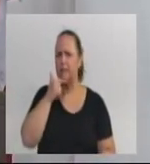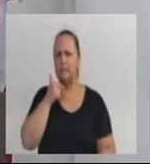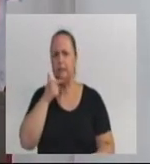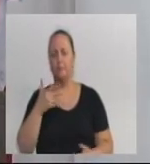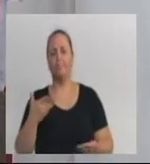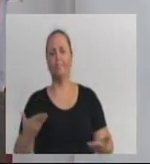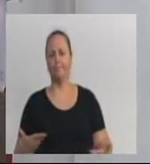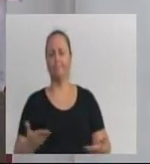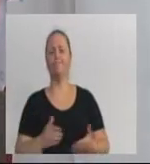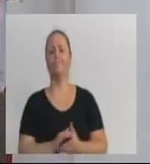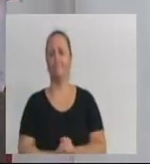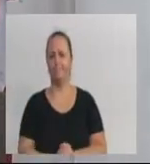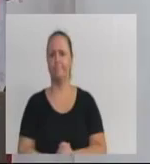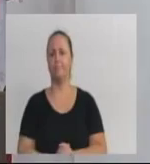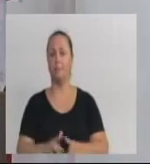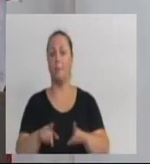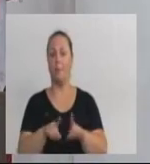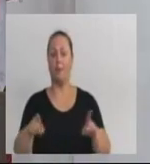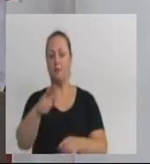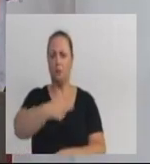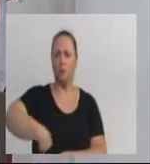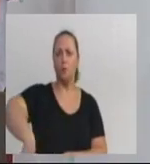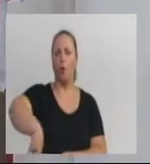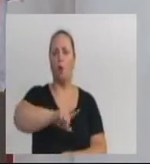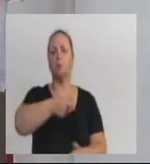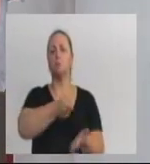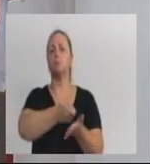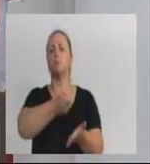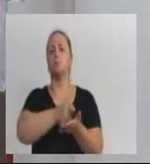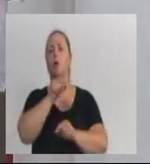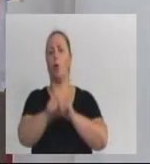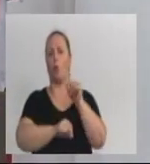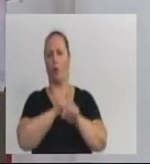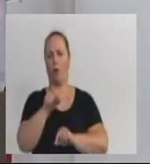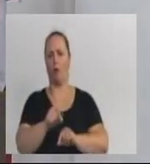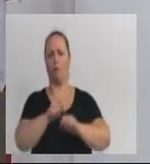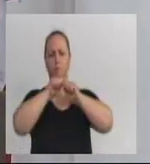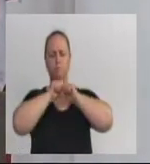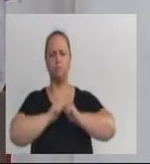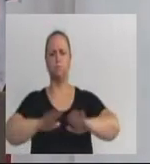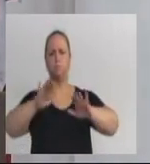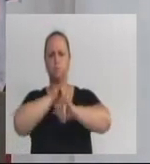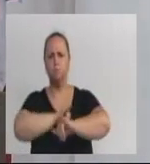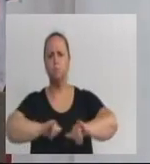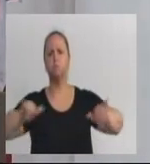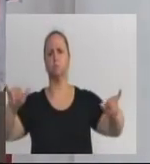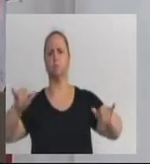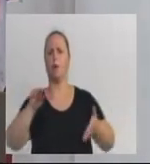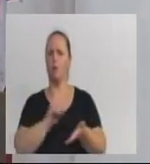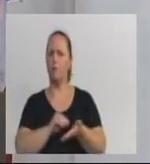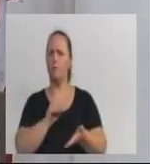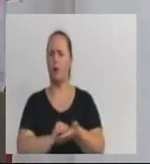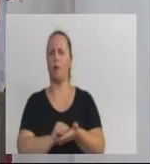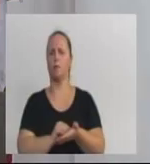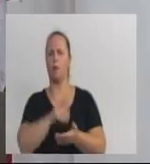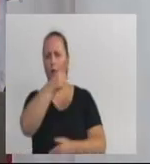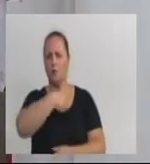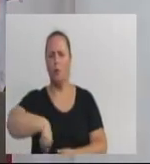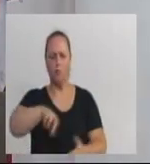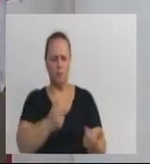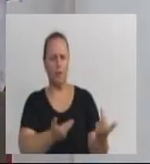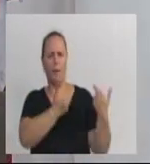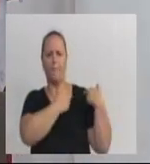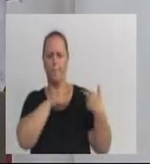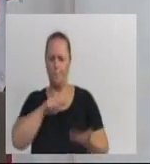nossa obrigação fazer ecoar essa necessidade. É nossa obrigação vir a essa tribuna e solicitar e